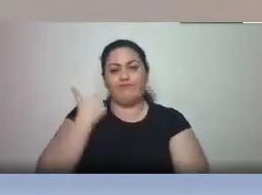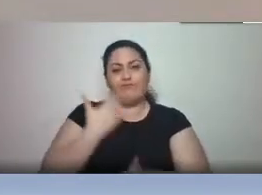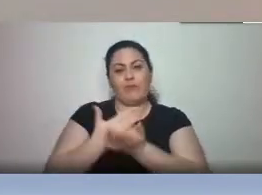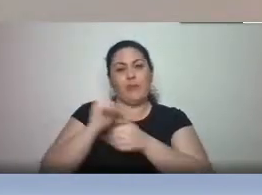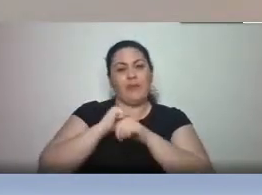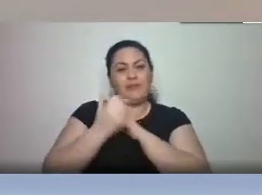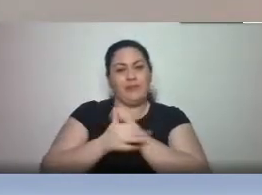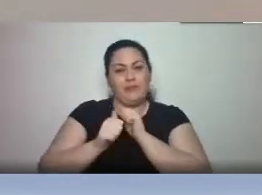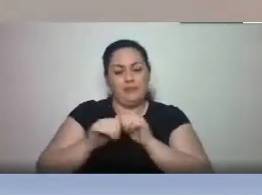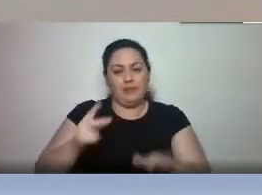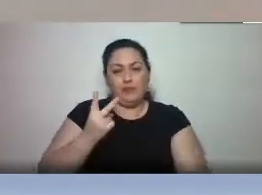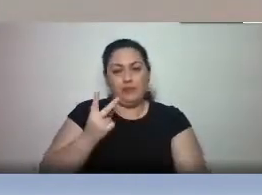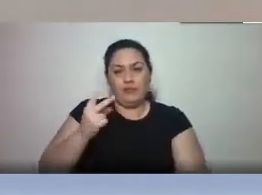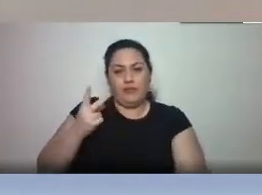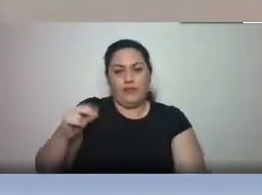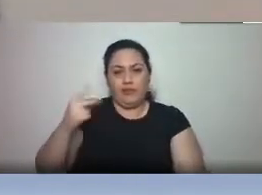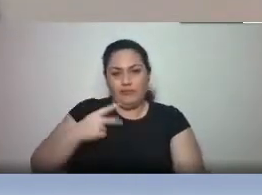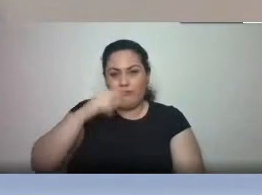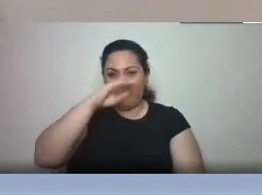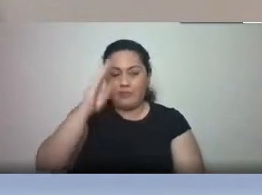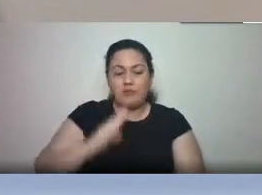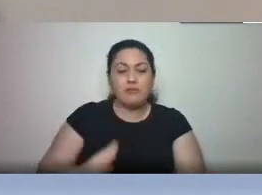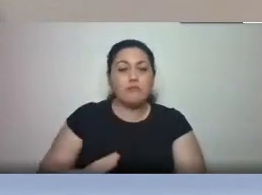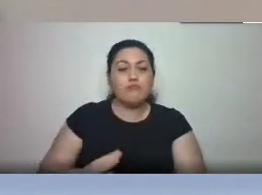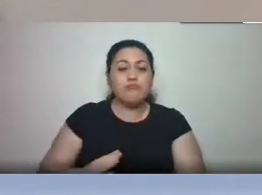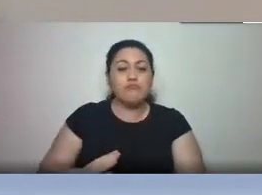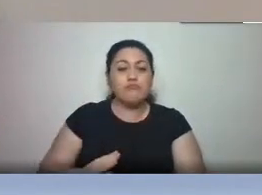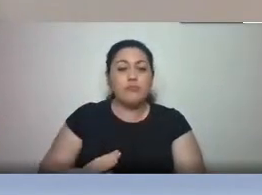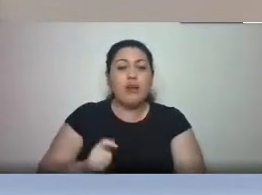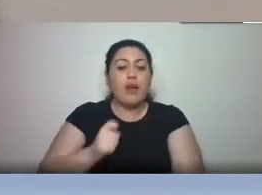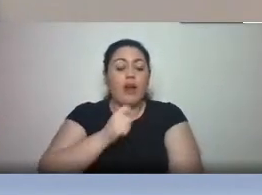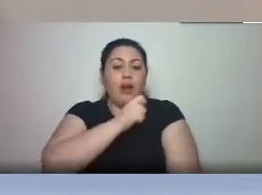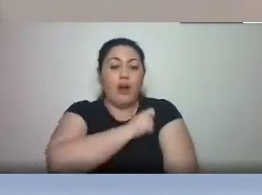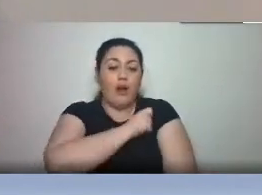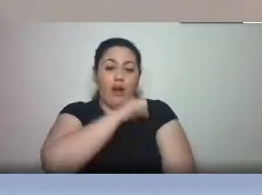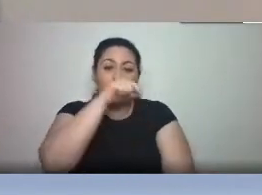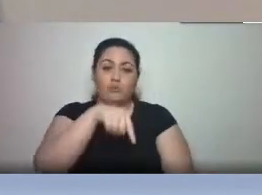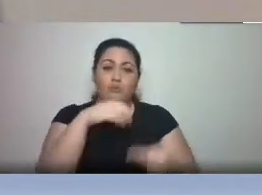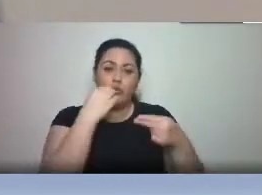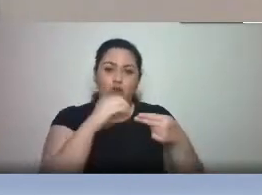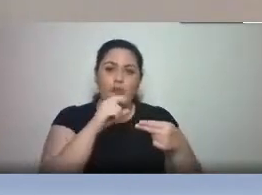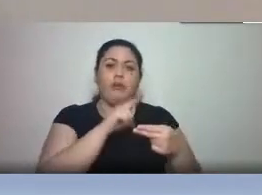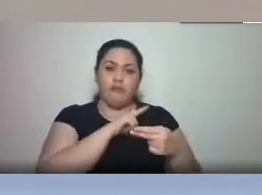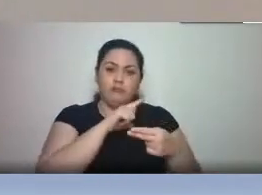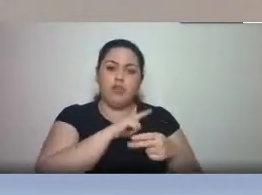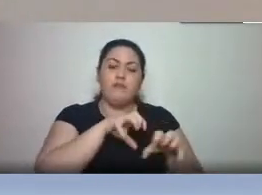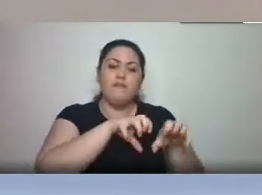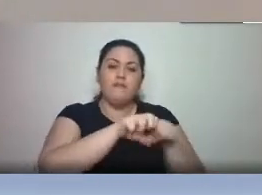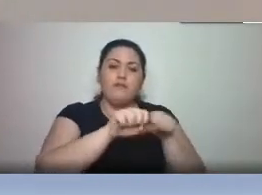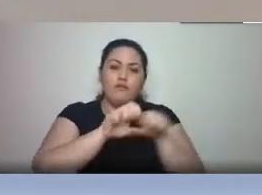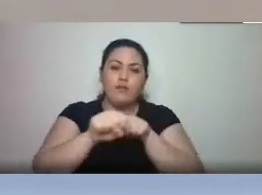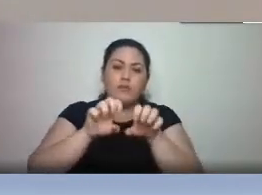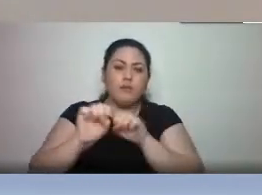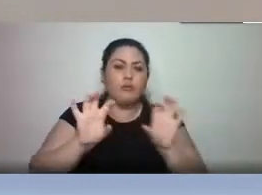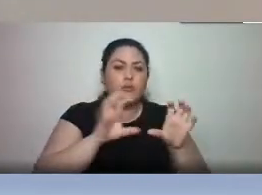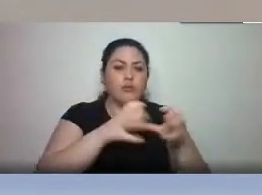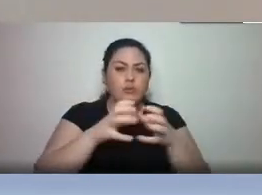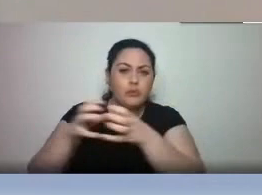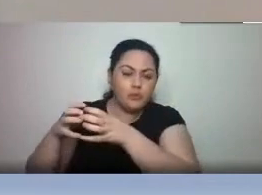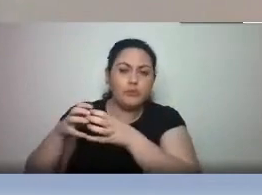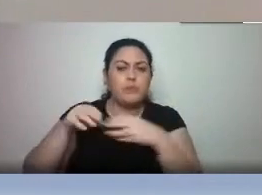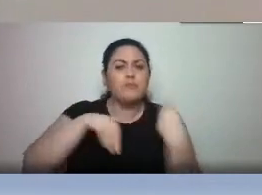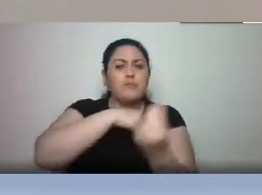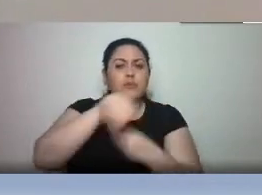Brasil, em 2020, os alunos da universidade têm colado grau em grupos mistos, combinando diferentes